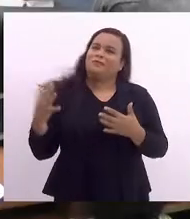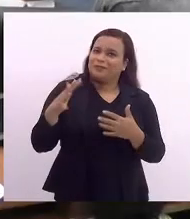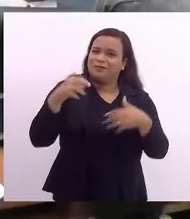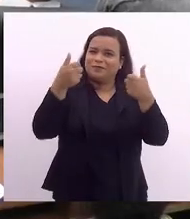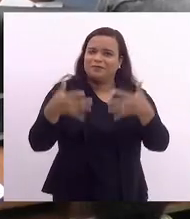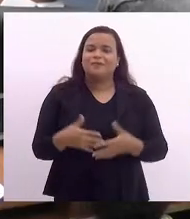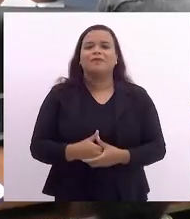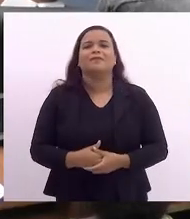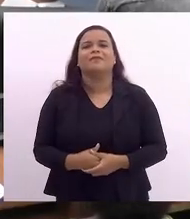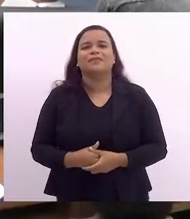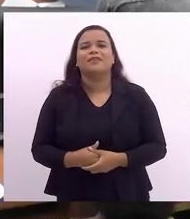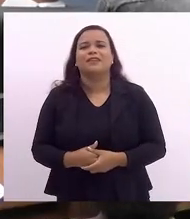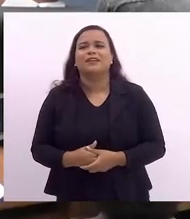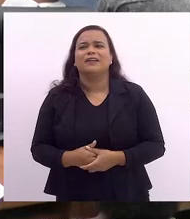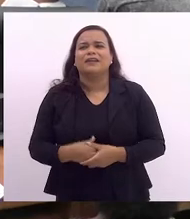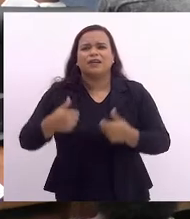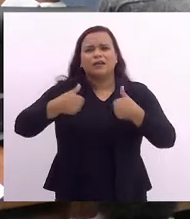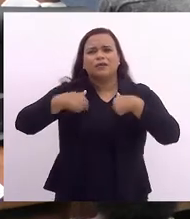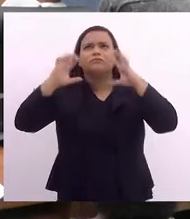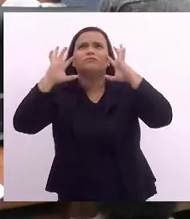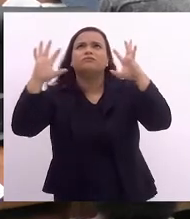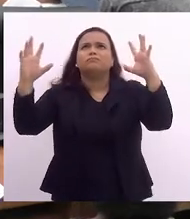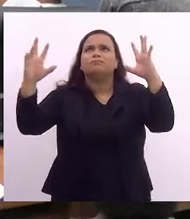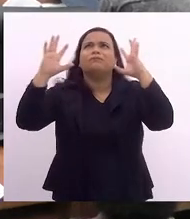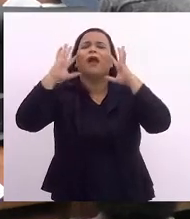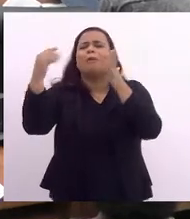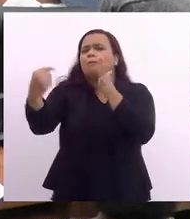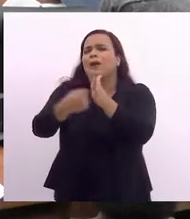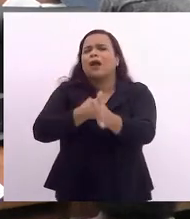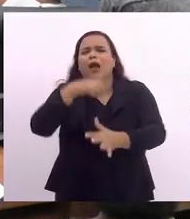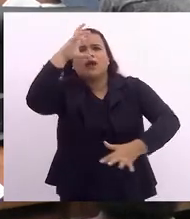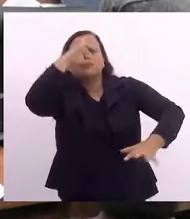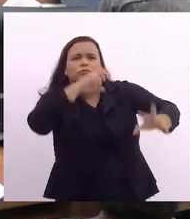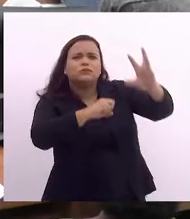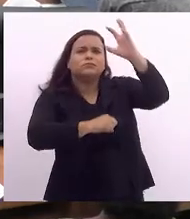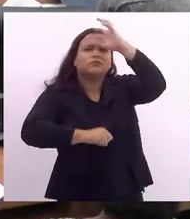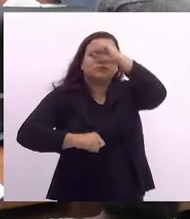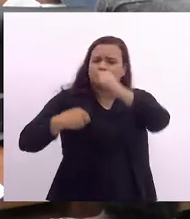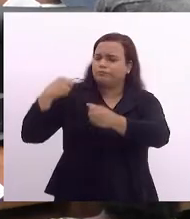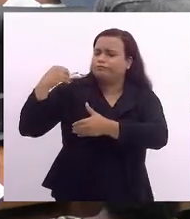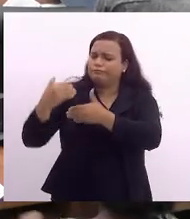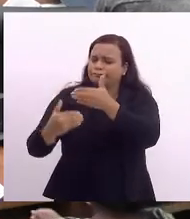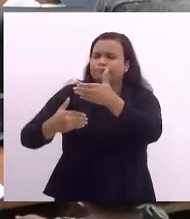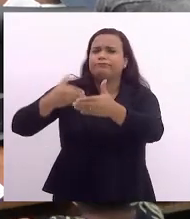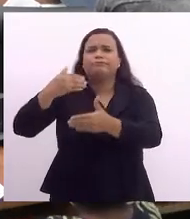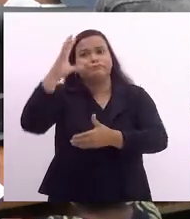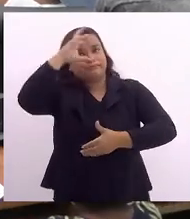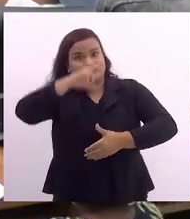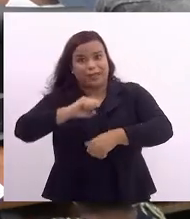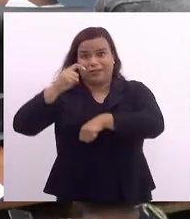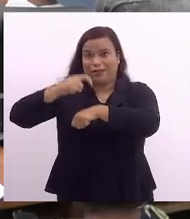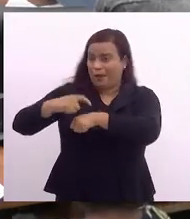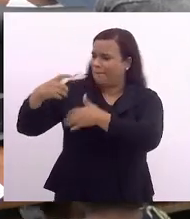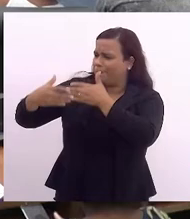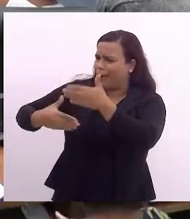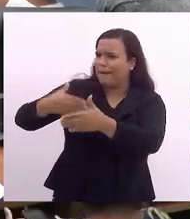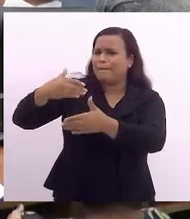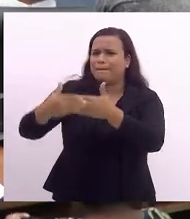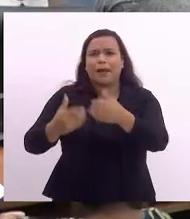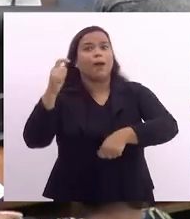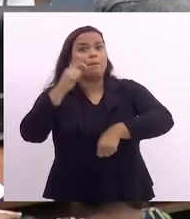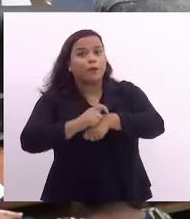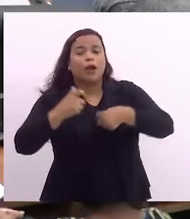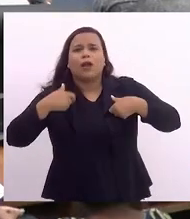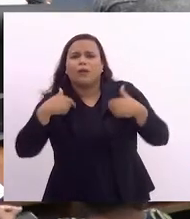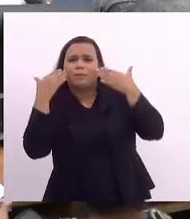assim. Daí me perguntei o que eu vinha aprendendo, o que vinha obtendo de acordo com o tempo. No momento me